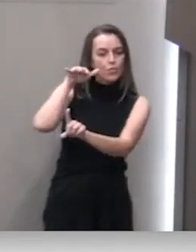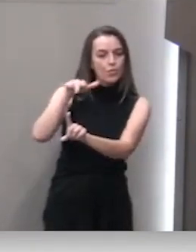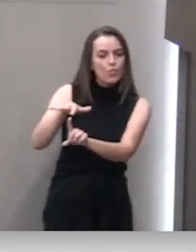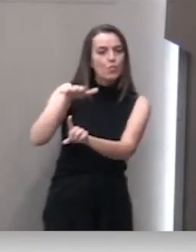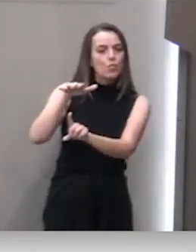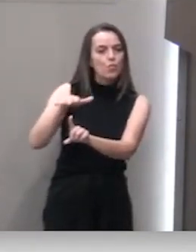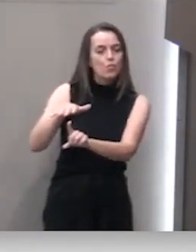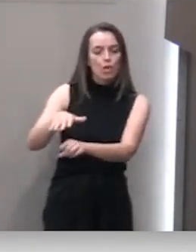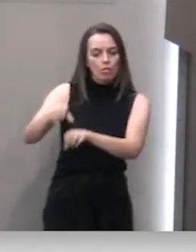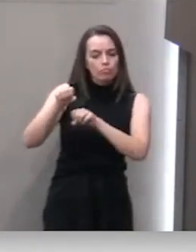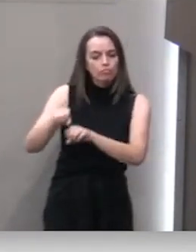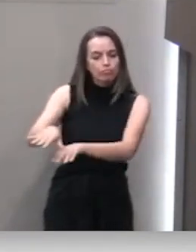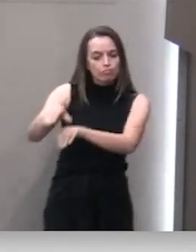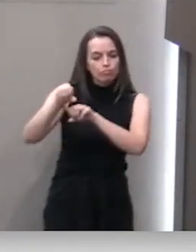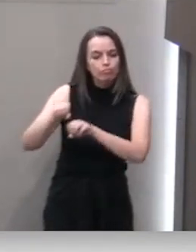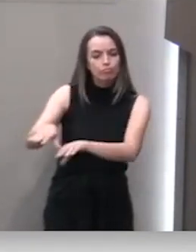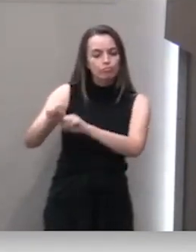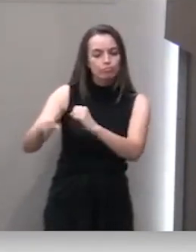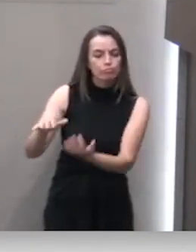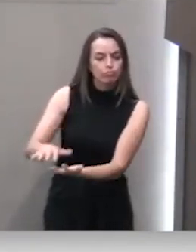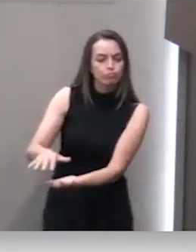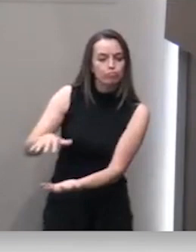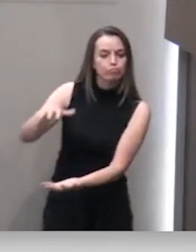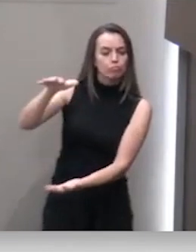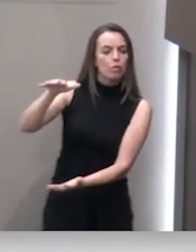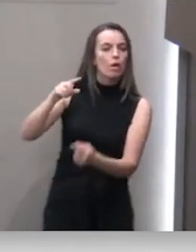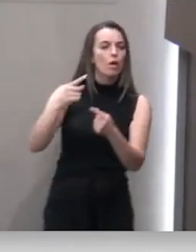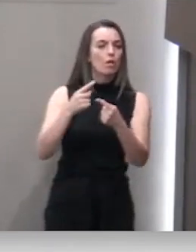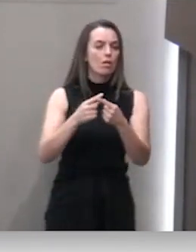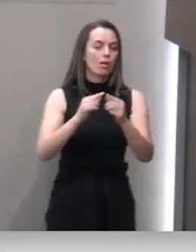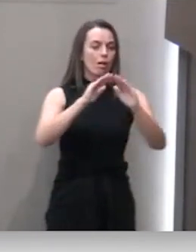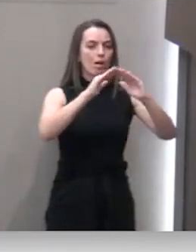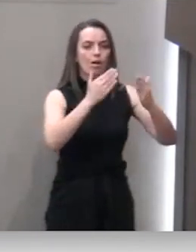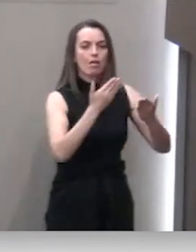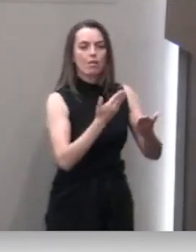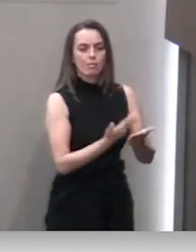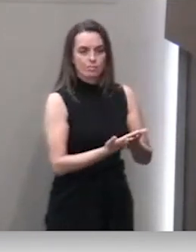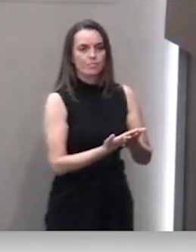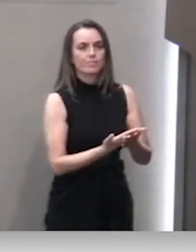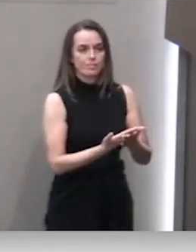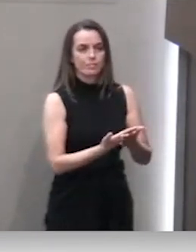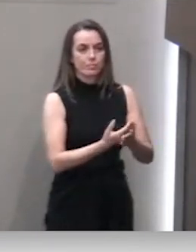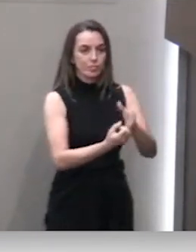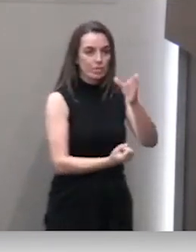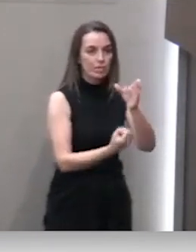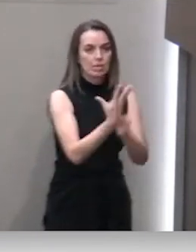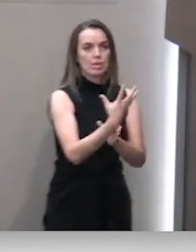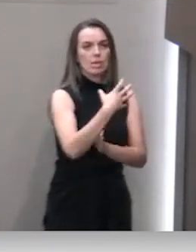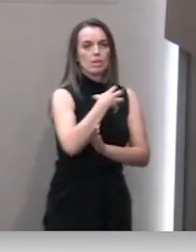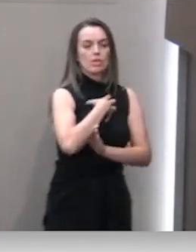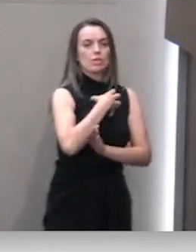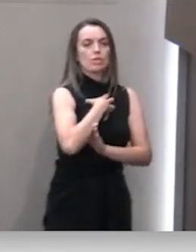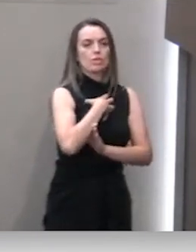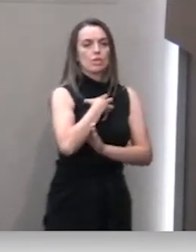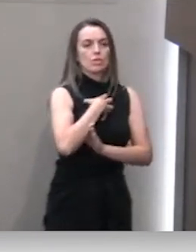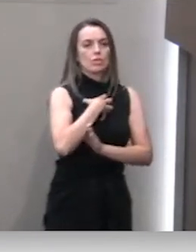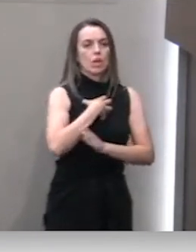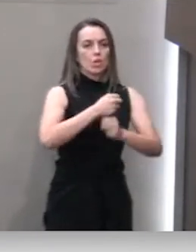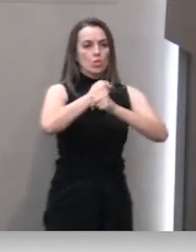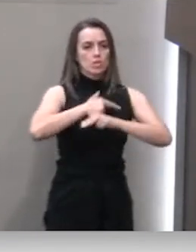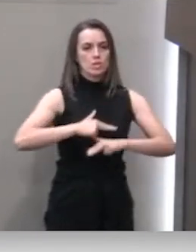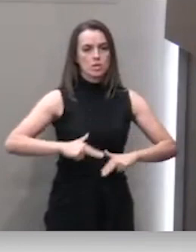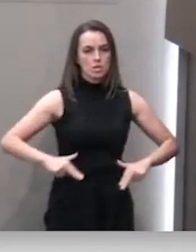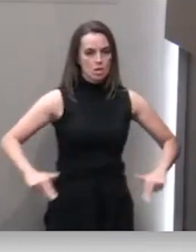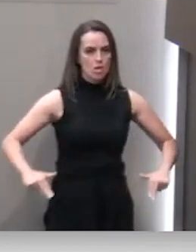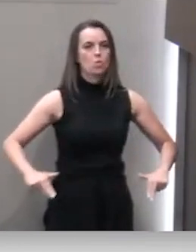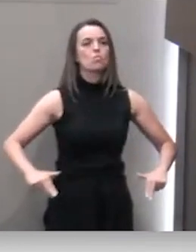das crianças, para que nas escolas se crie de uma forma neutra, por assim